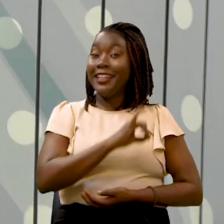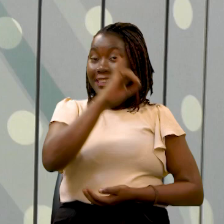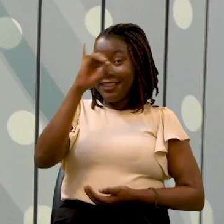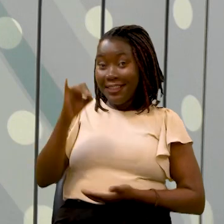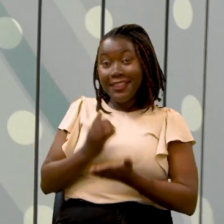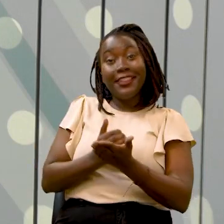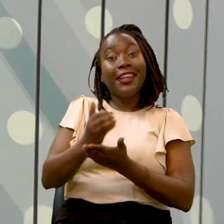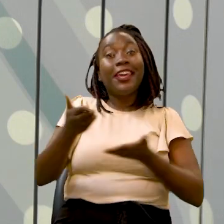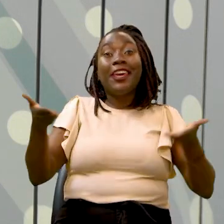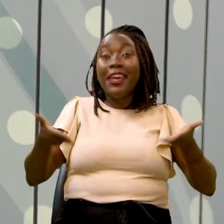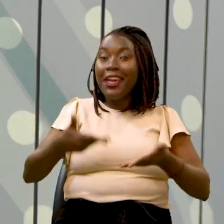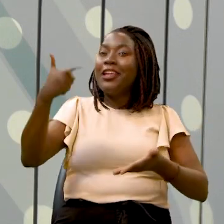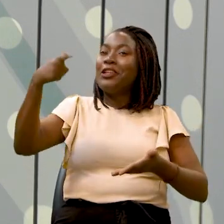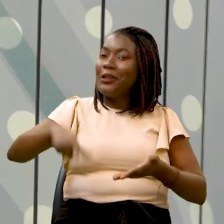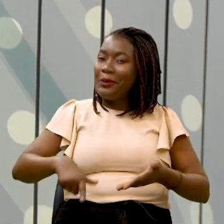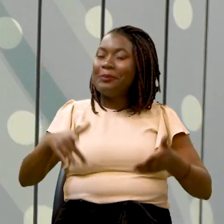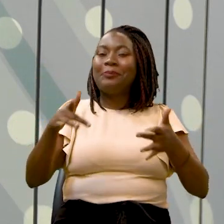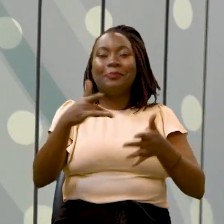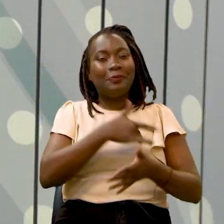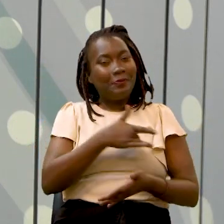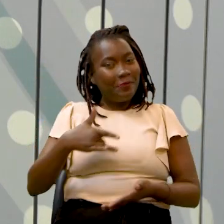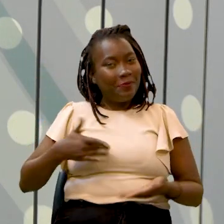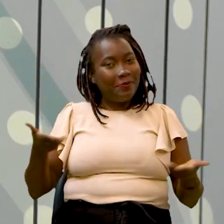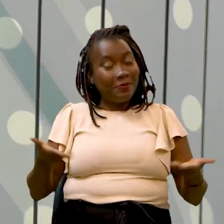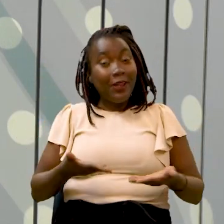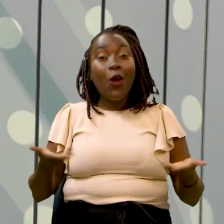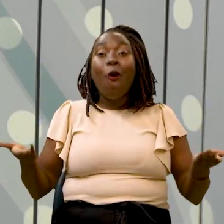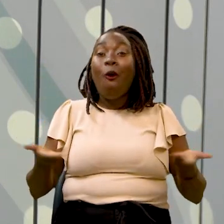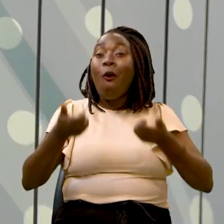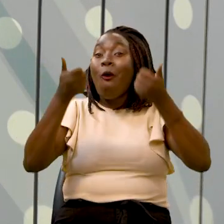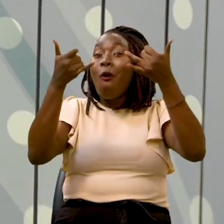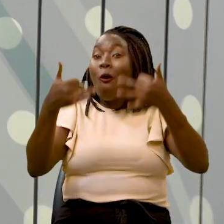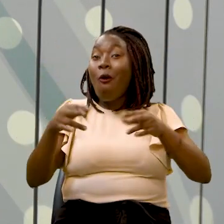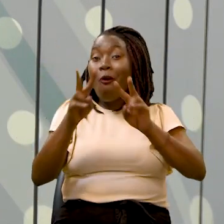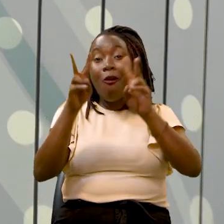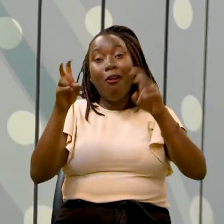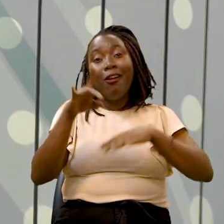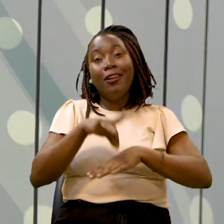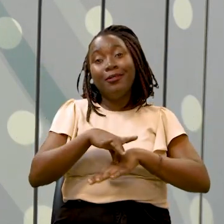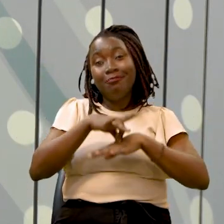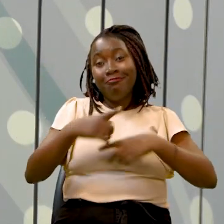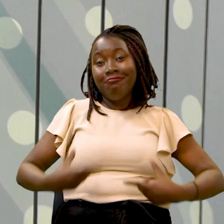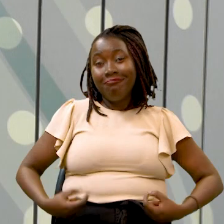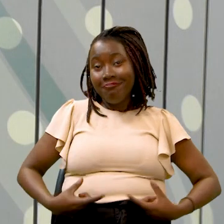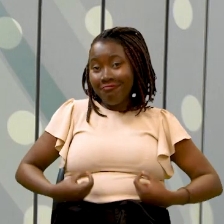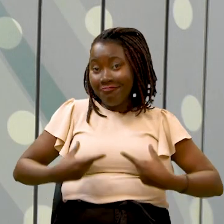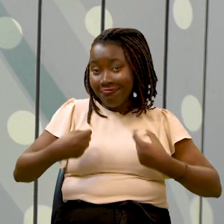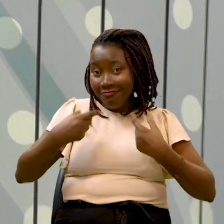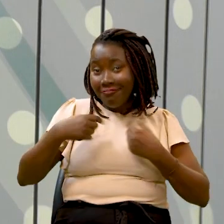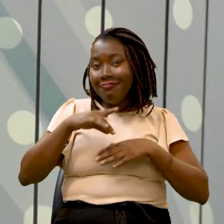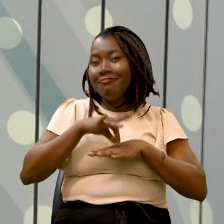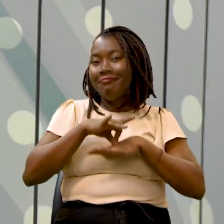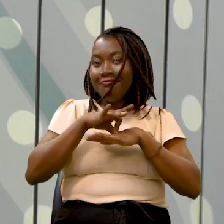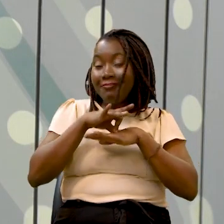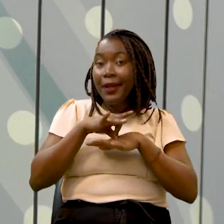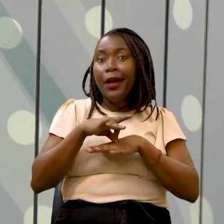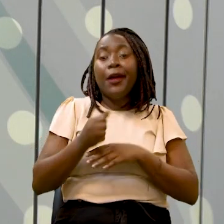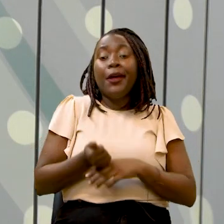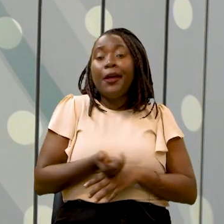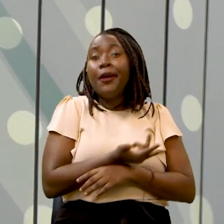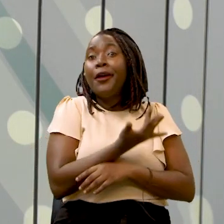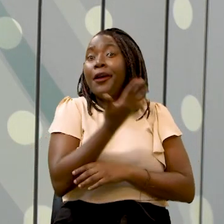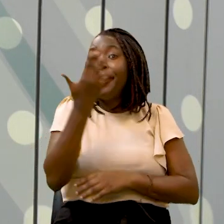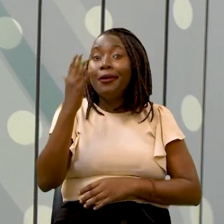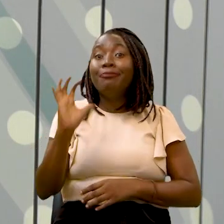Olá, está começando mais um Saúde Agora e hoje nós vamos falar sobre o câncer de pele. O número de casos de câncer